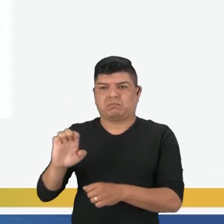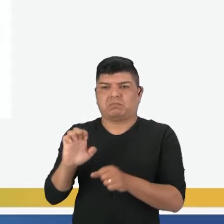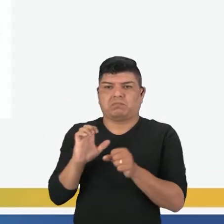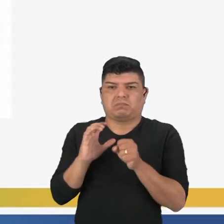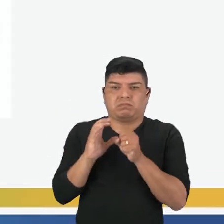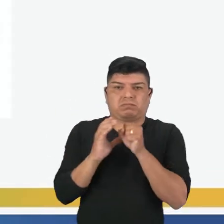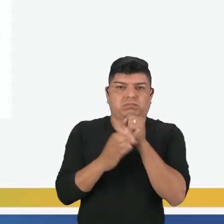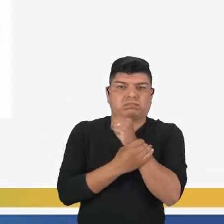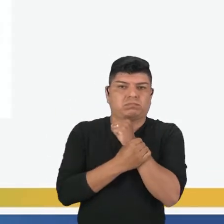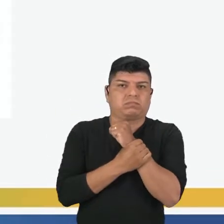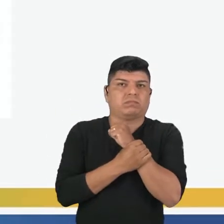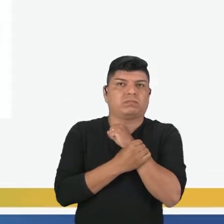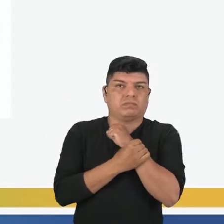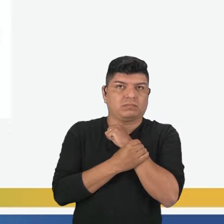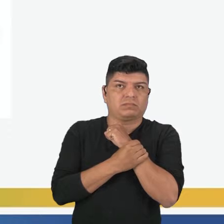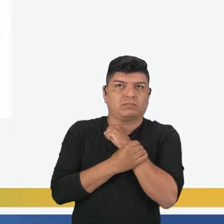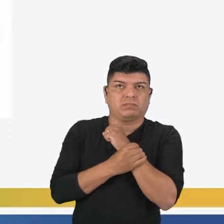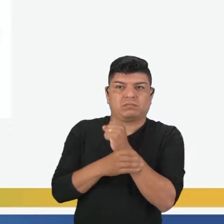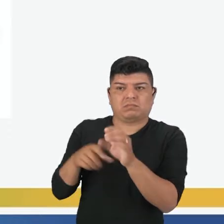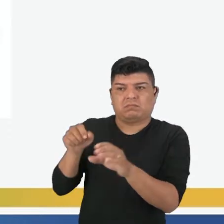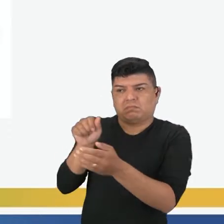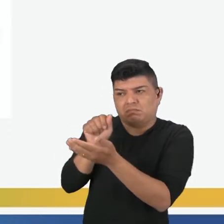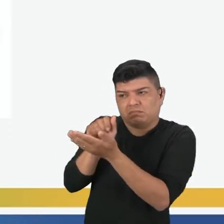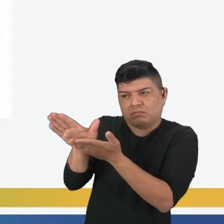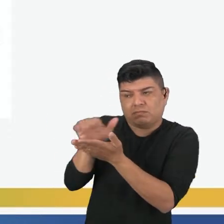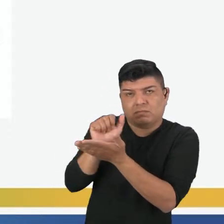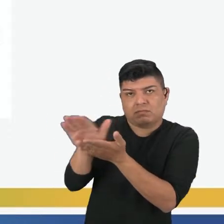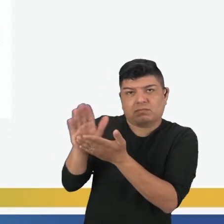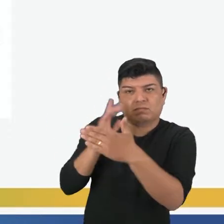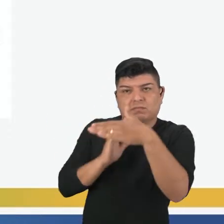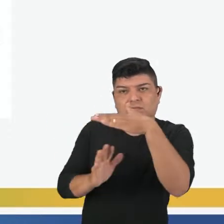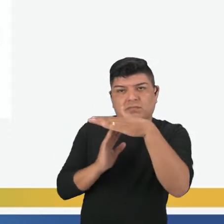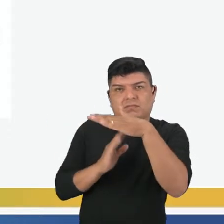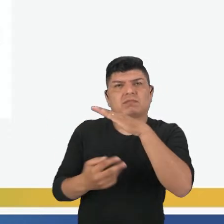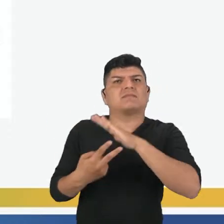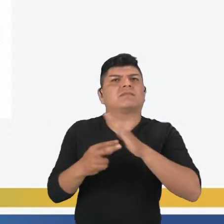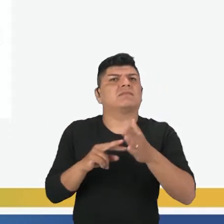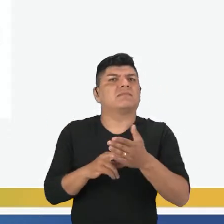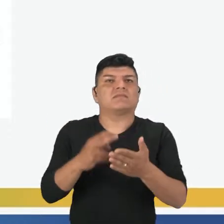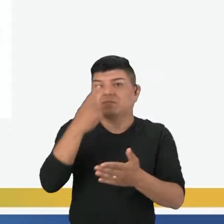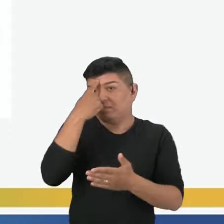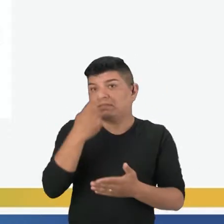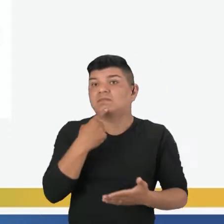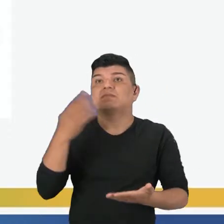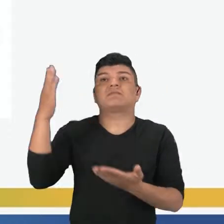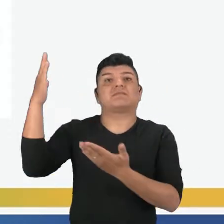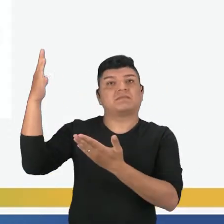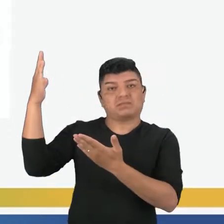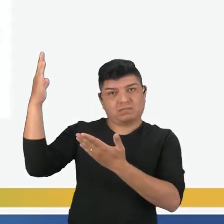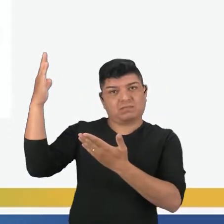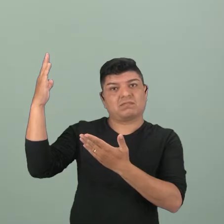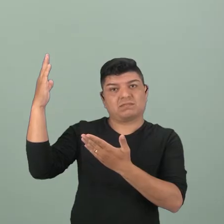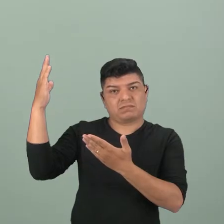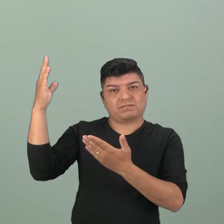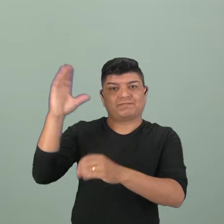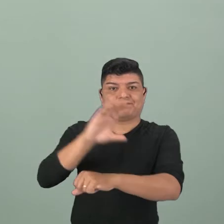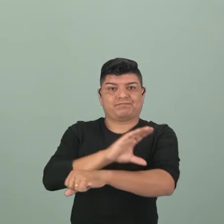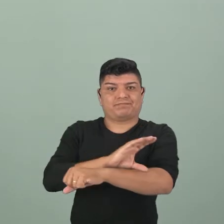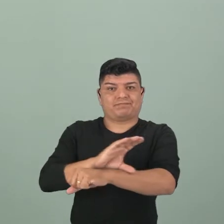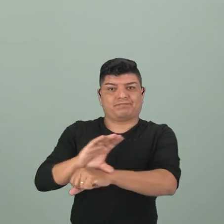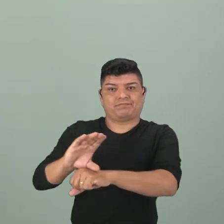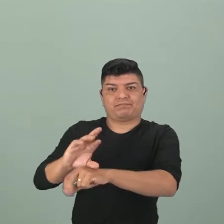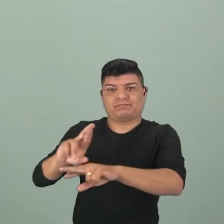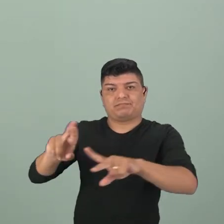europeu, aí, né, e chutando aí os imigrantes. Isso quer dizer, o que é a xenofobia? É a aversão à cultura,